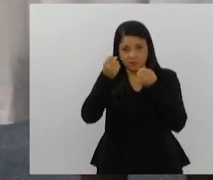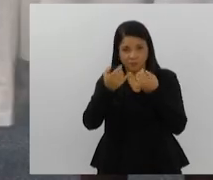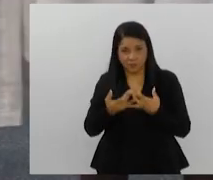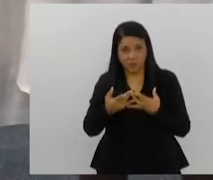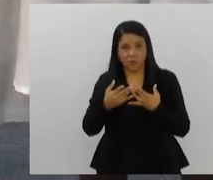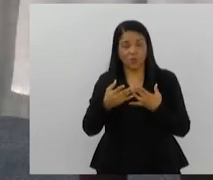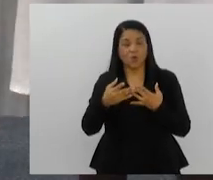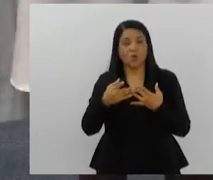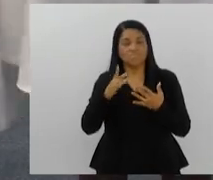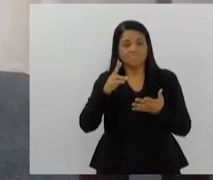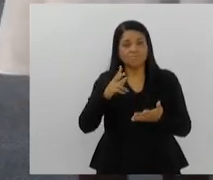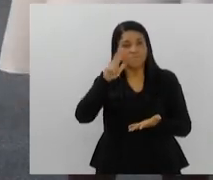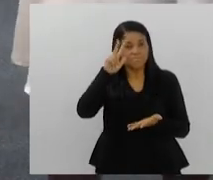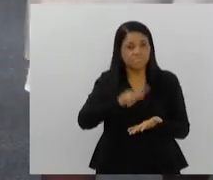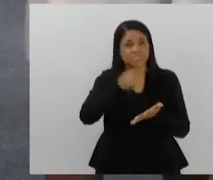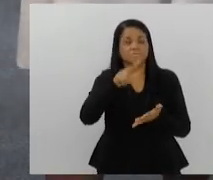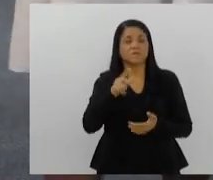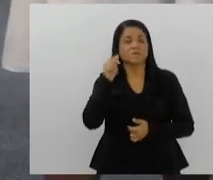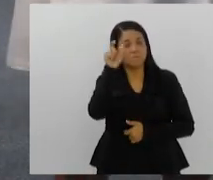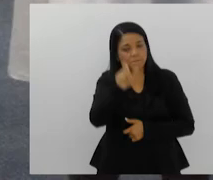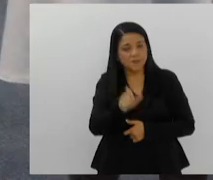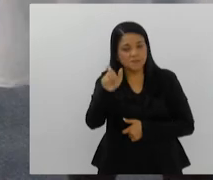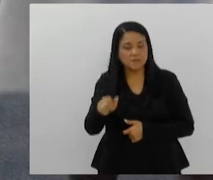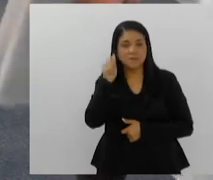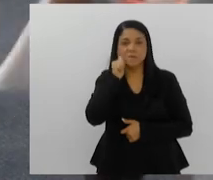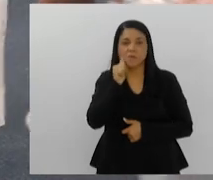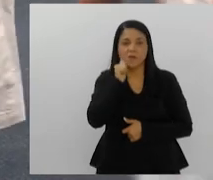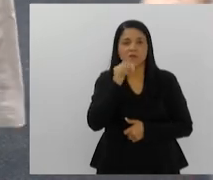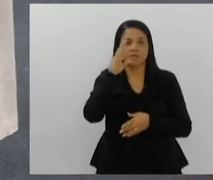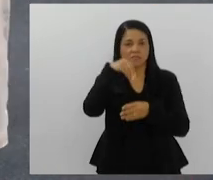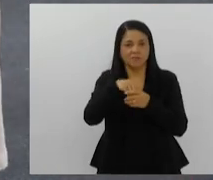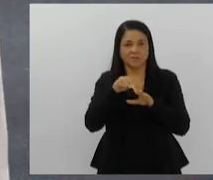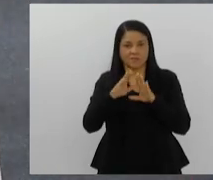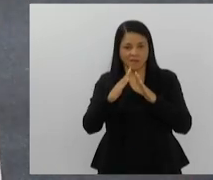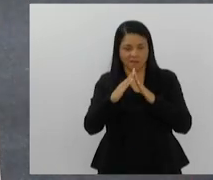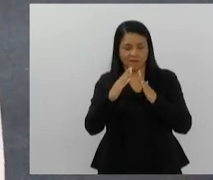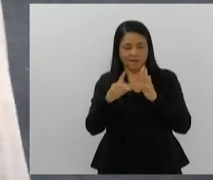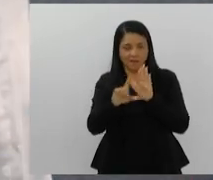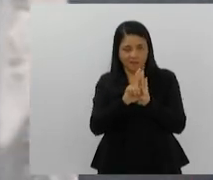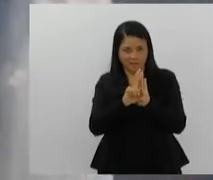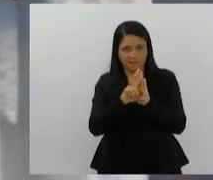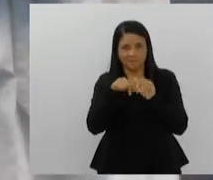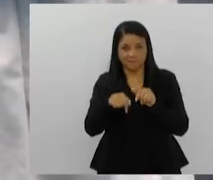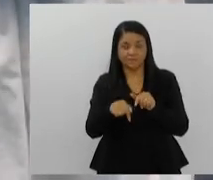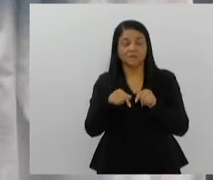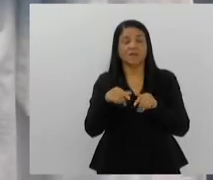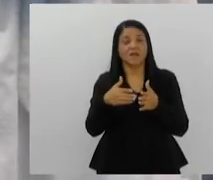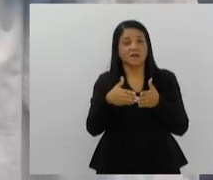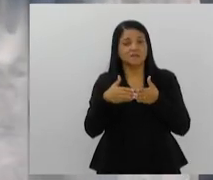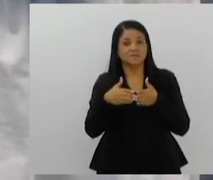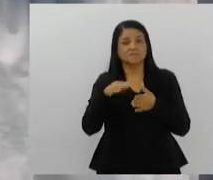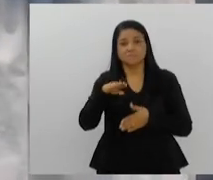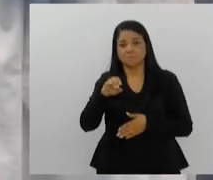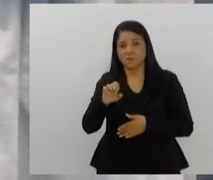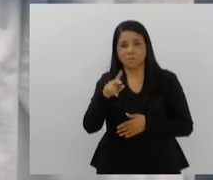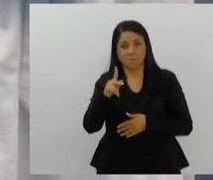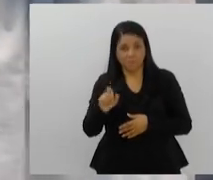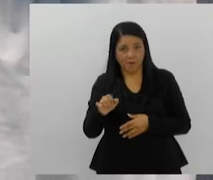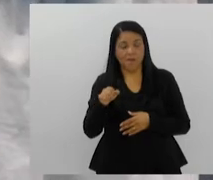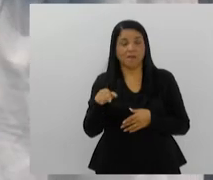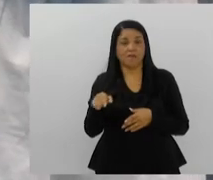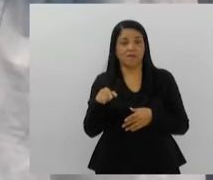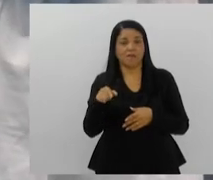mulheres nessa casa, e a gente sabe que a licença maternidade e a licença paternidade é fundamental para que